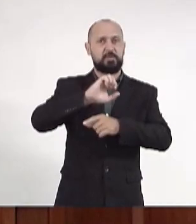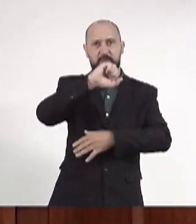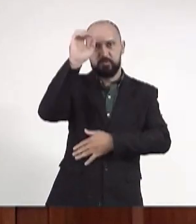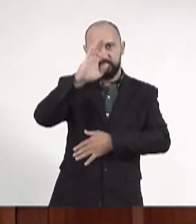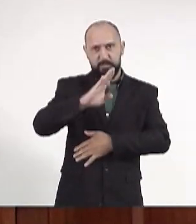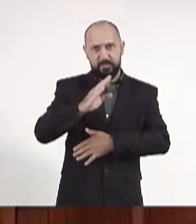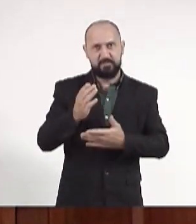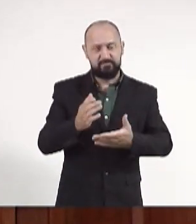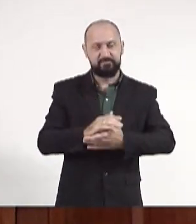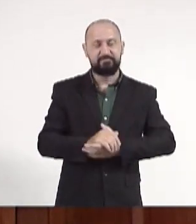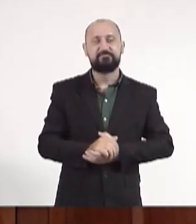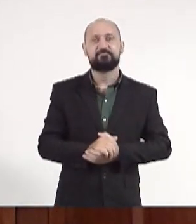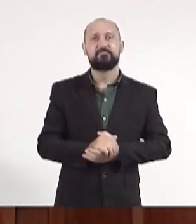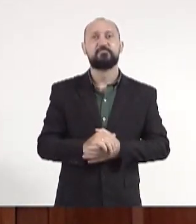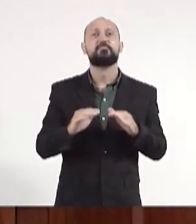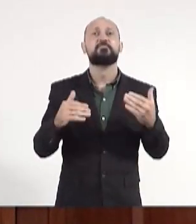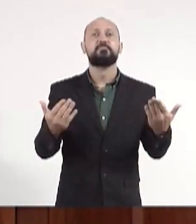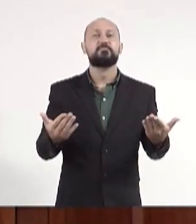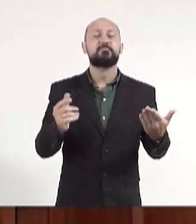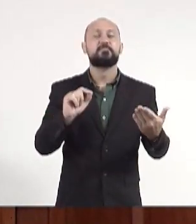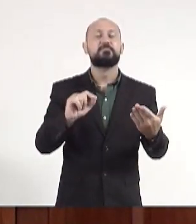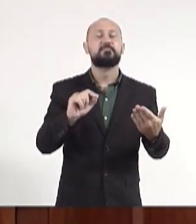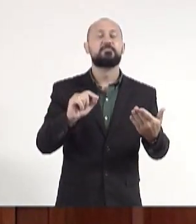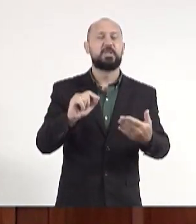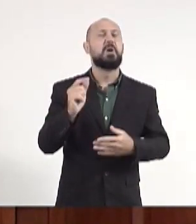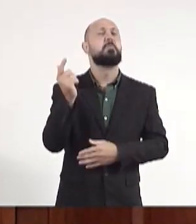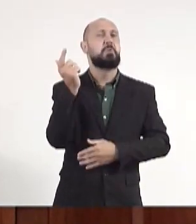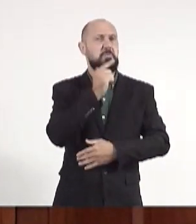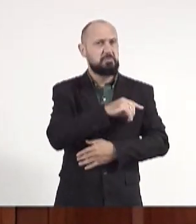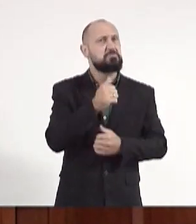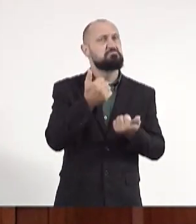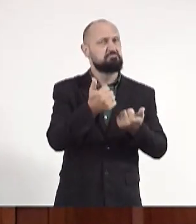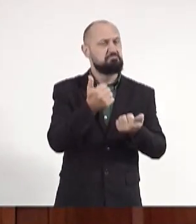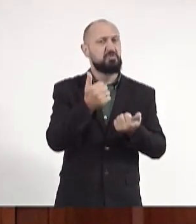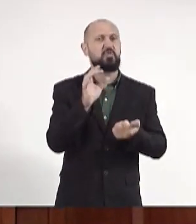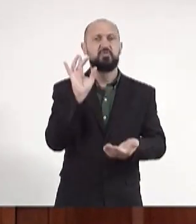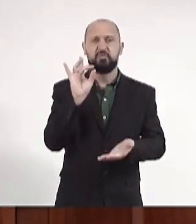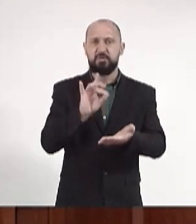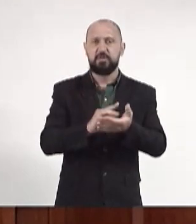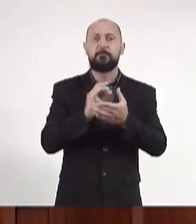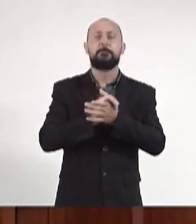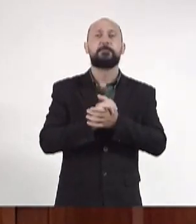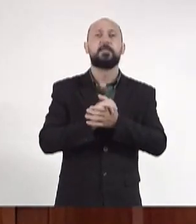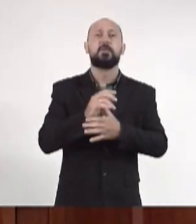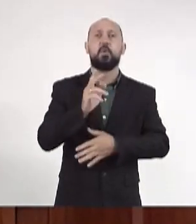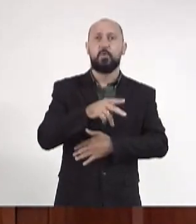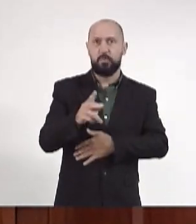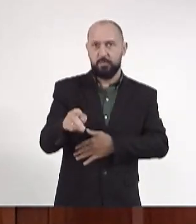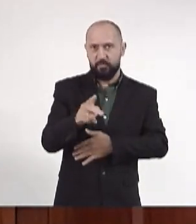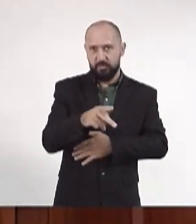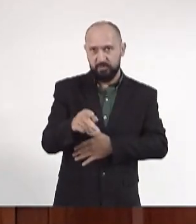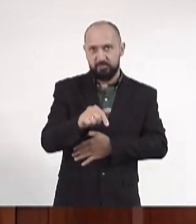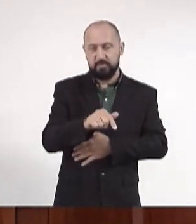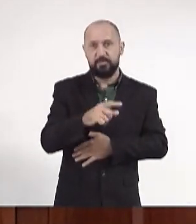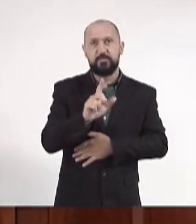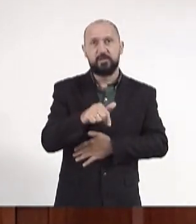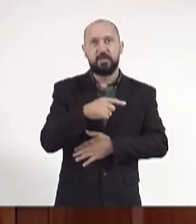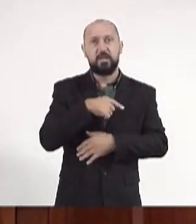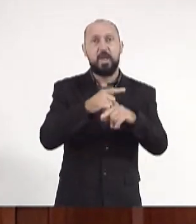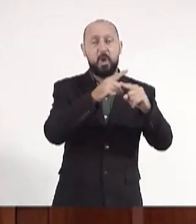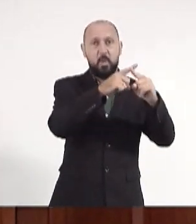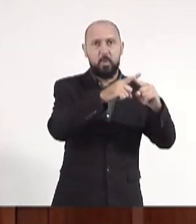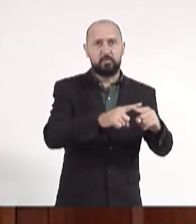estados brasileiros. Portanto, uma grande conquista, os professores que